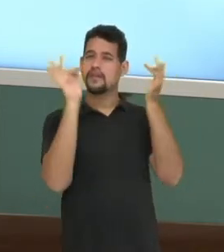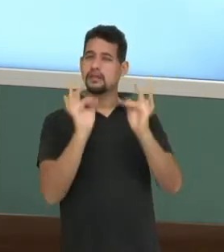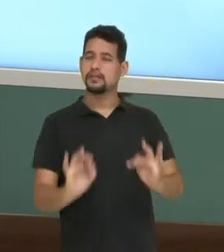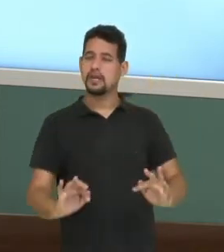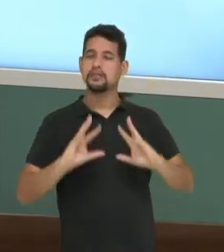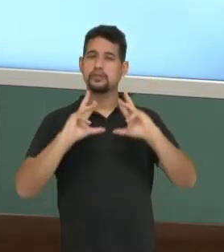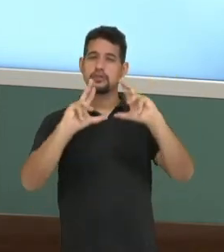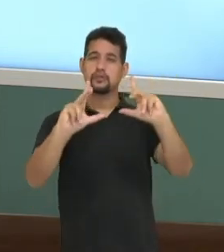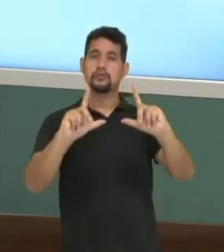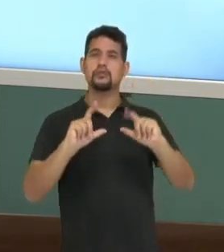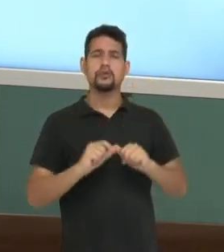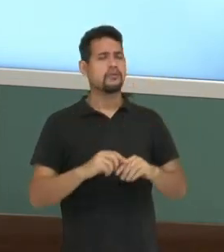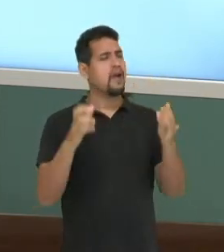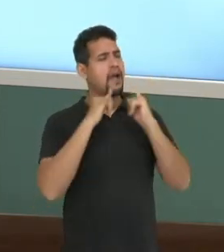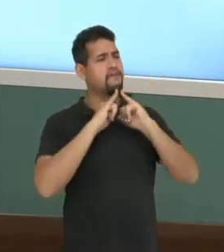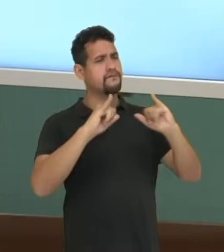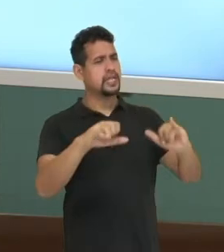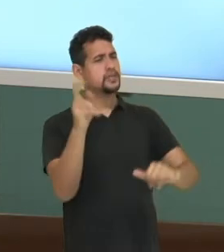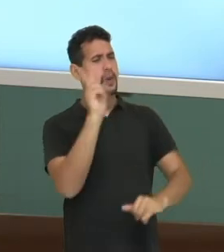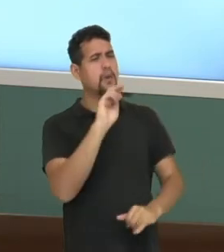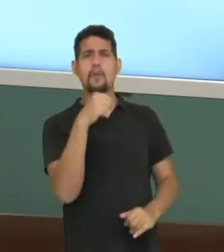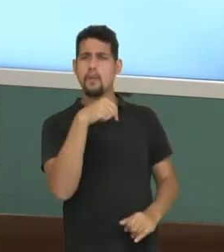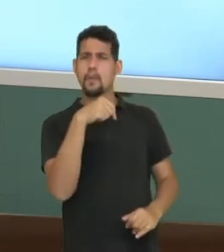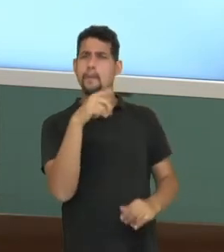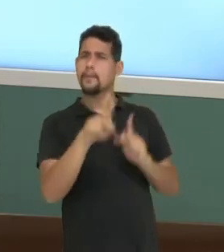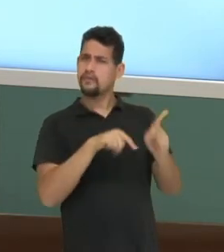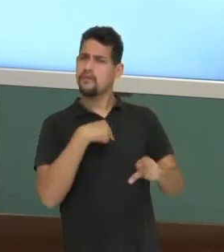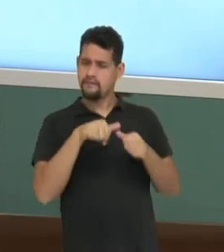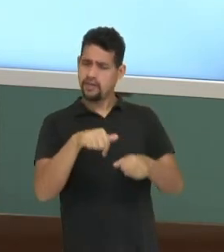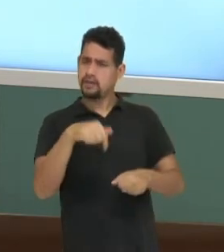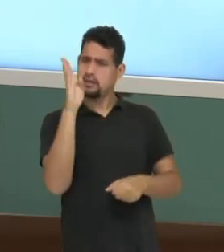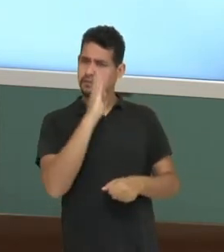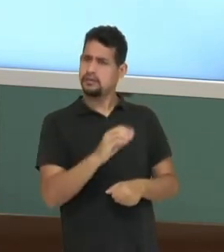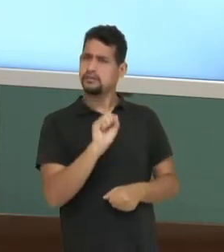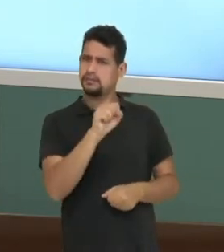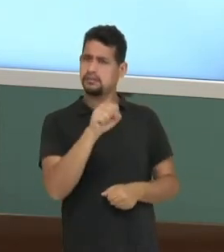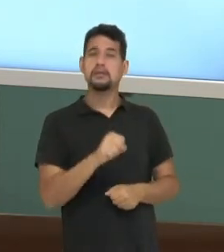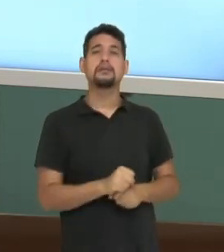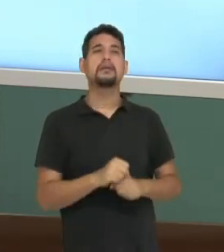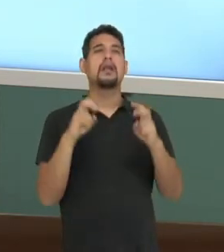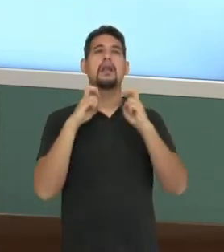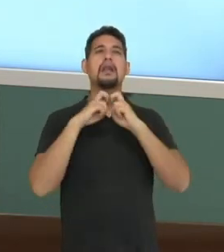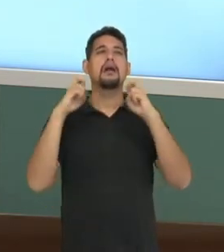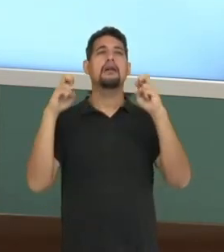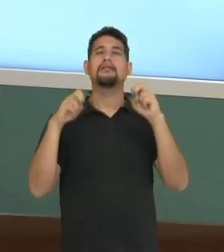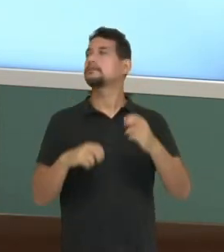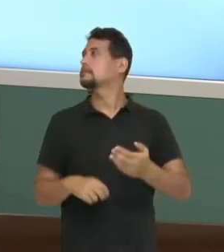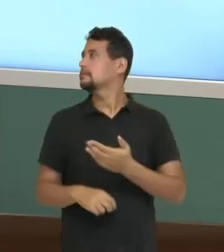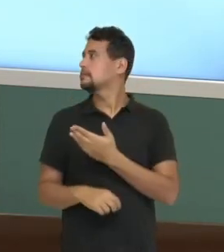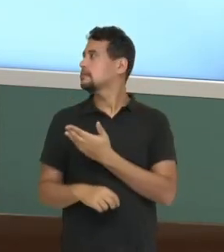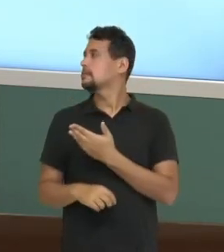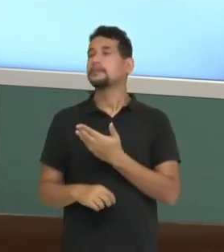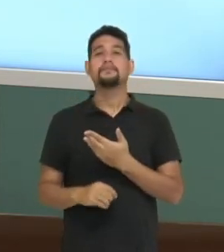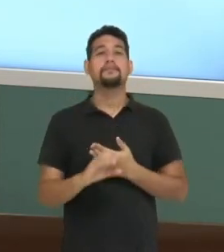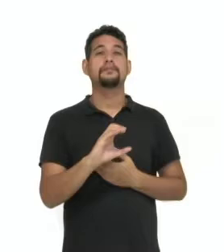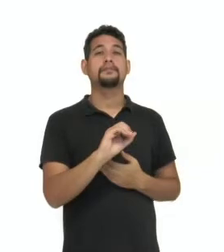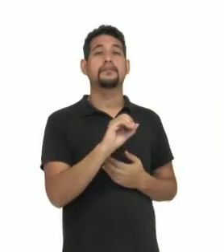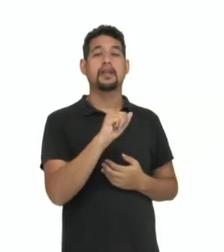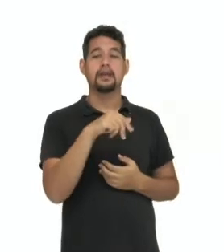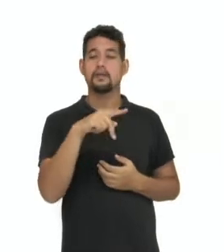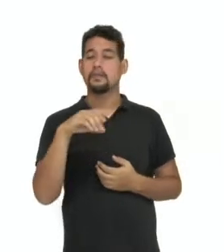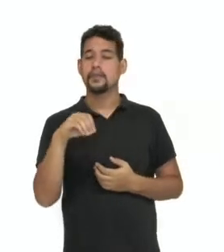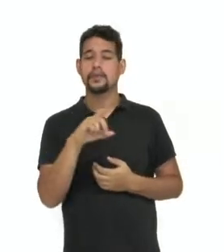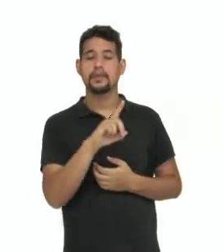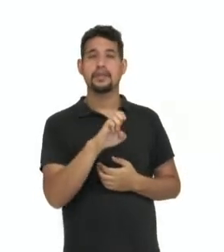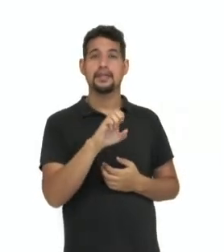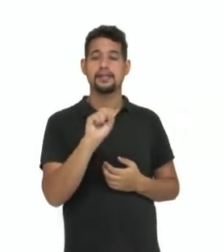geral da nação, diga ao povo que fico aqui no Brasil. Aqui a aclamação, né, de Dom Pedro no Campo de Santana, no Rio